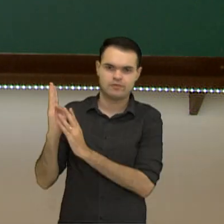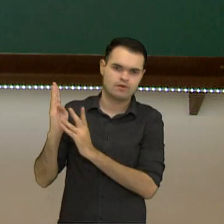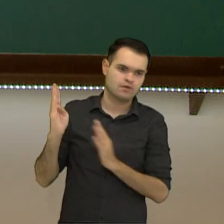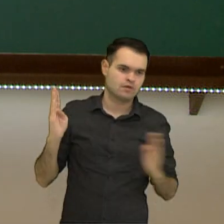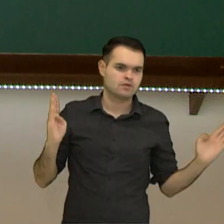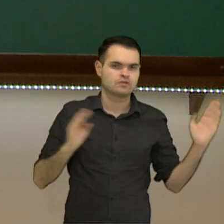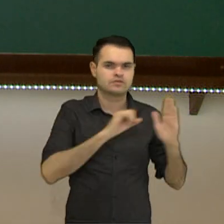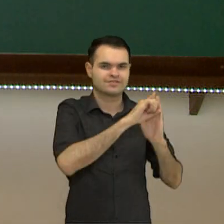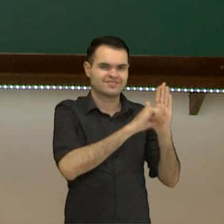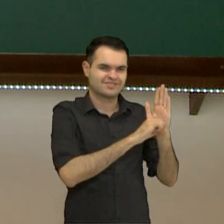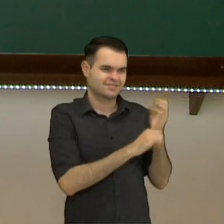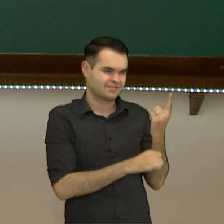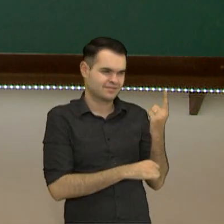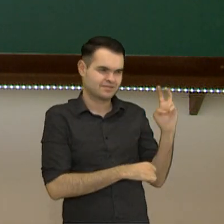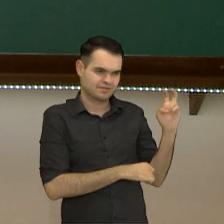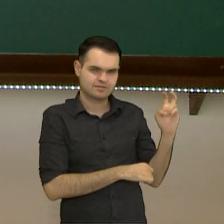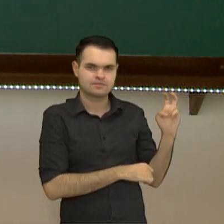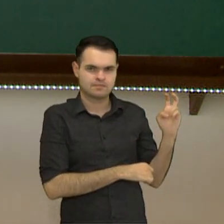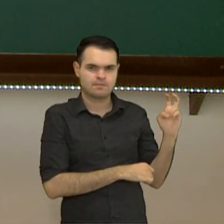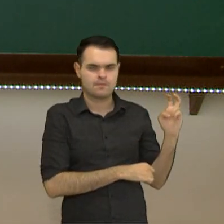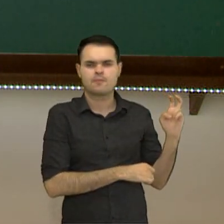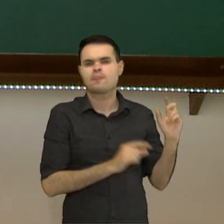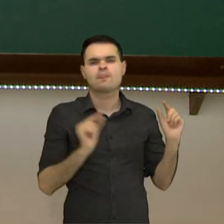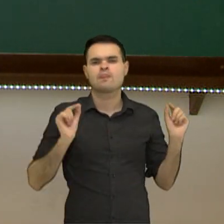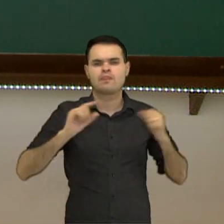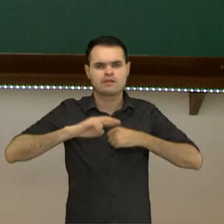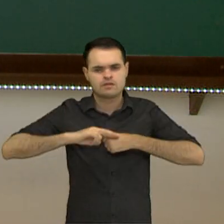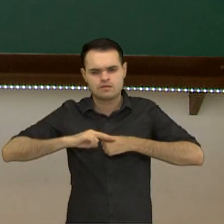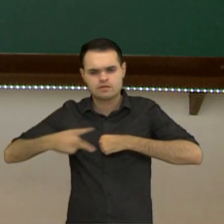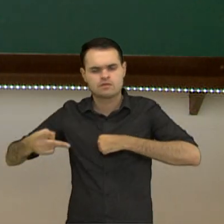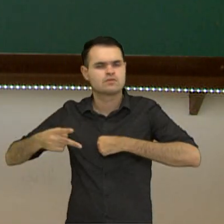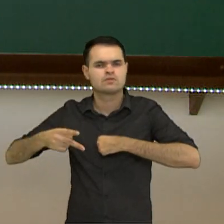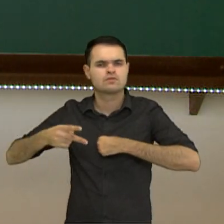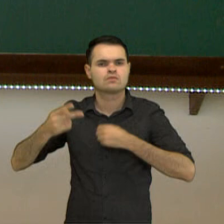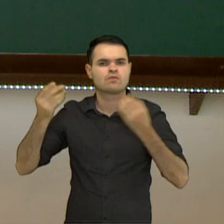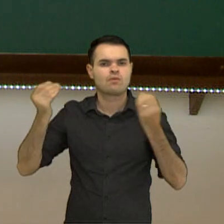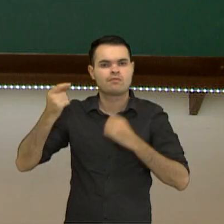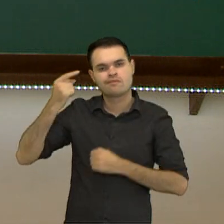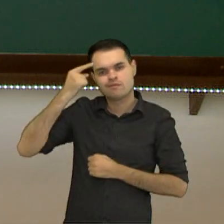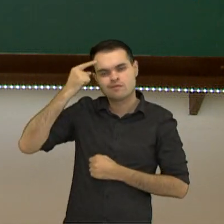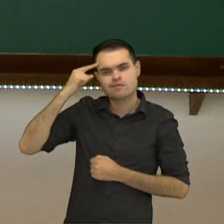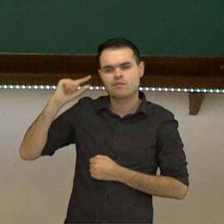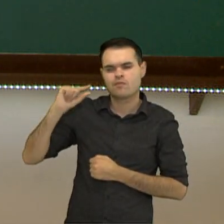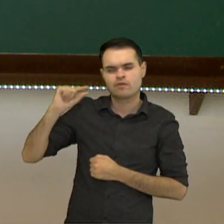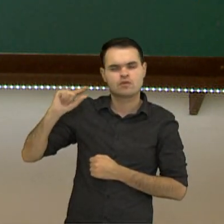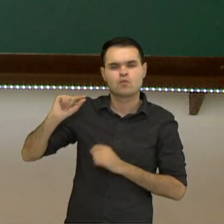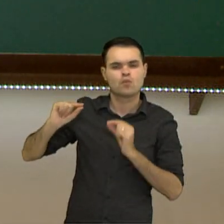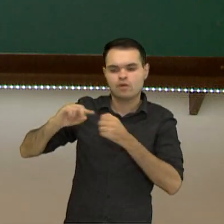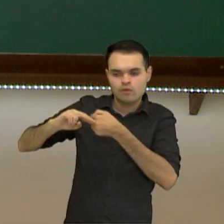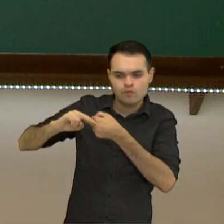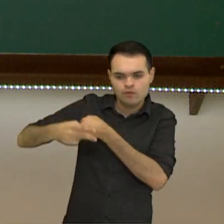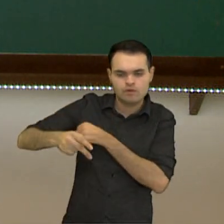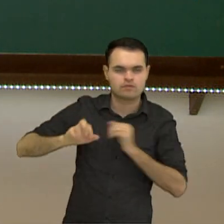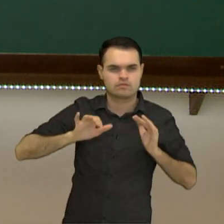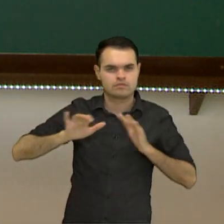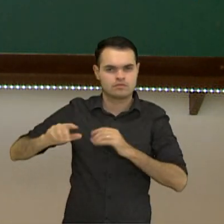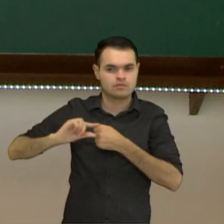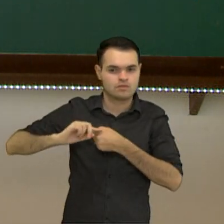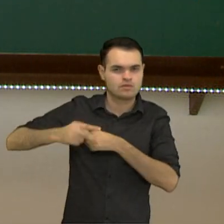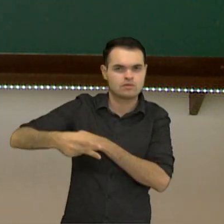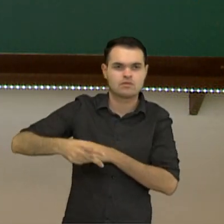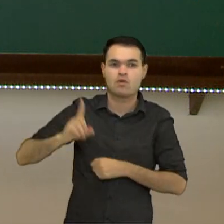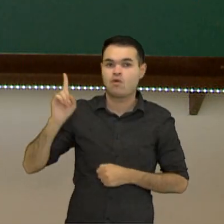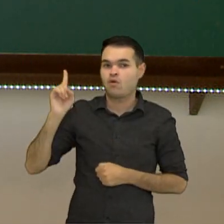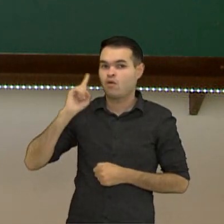por aí. Então aqui, né, as consequências das cruzadas. Vamos pensar um pouquinho aí nessas consequências da cruzada. Gente, olha